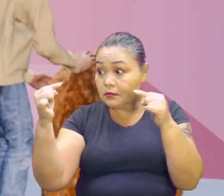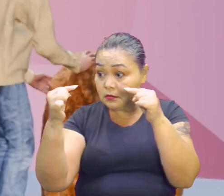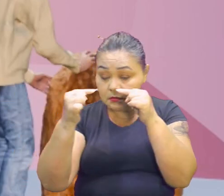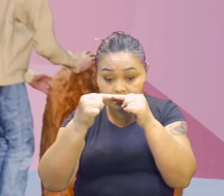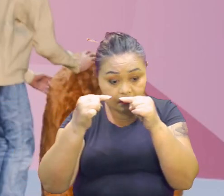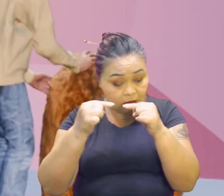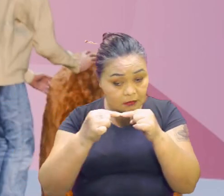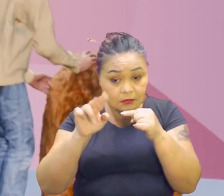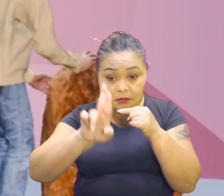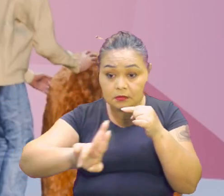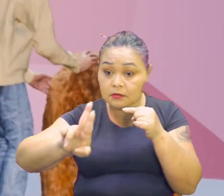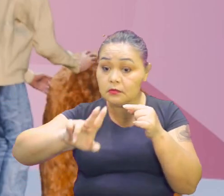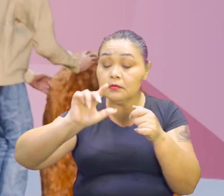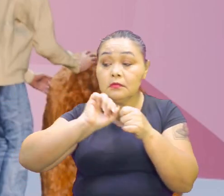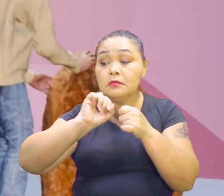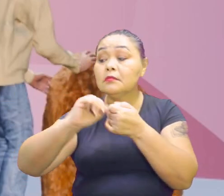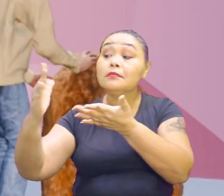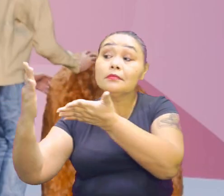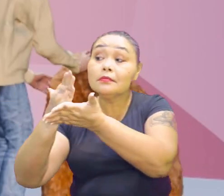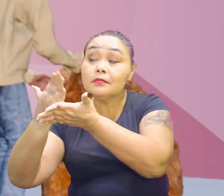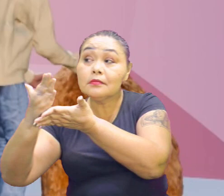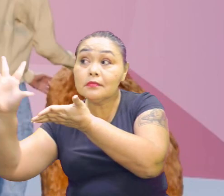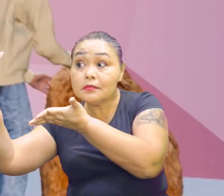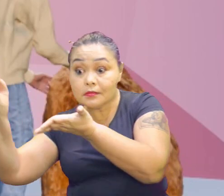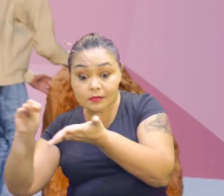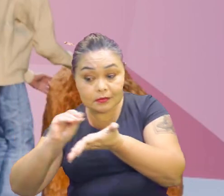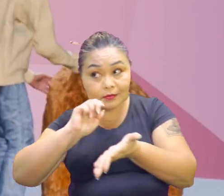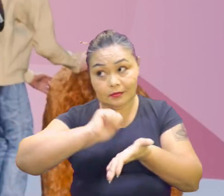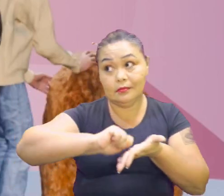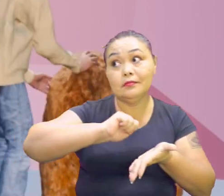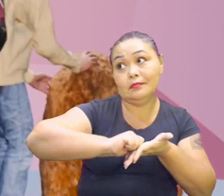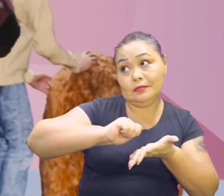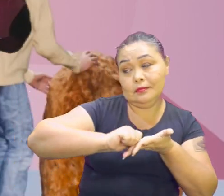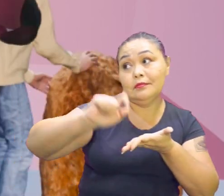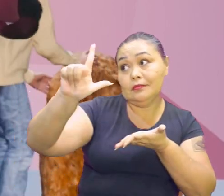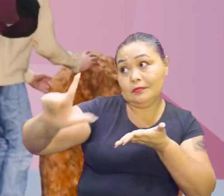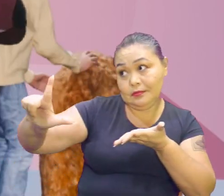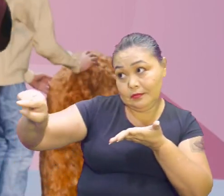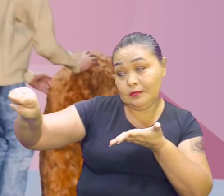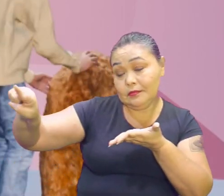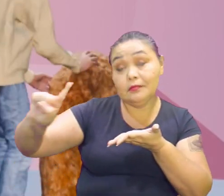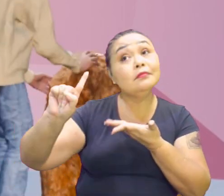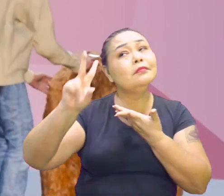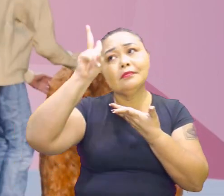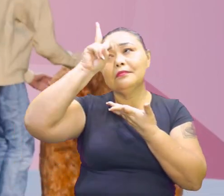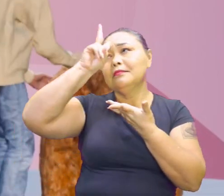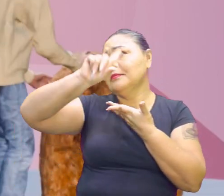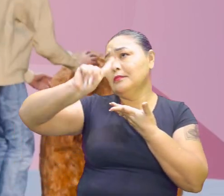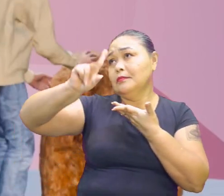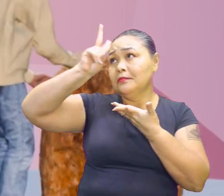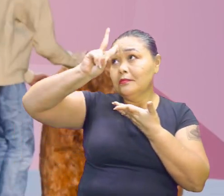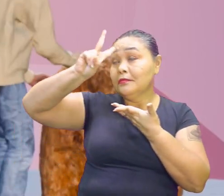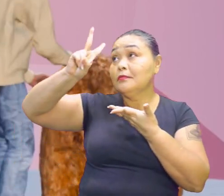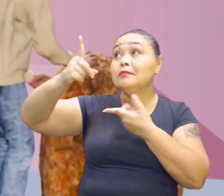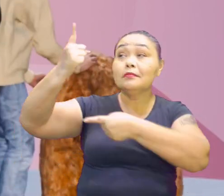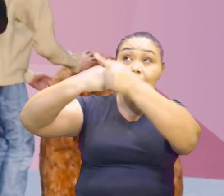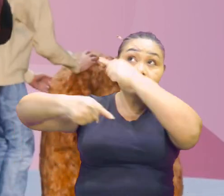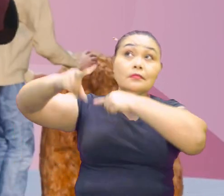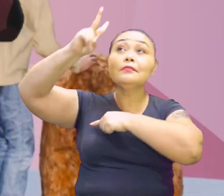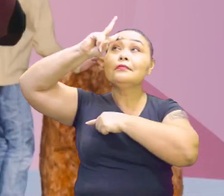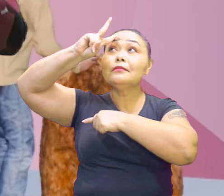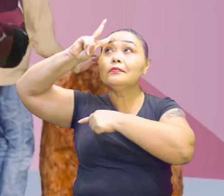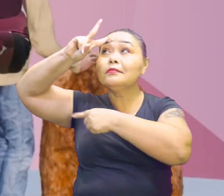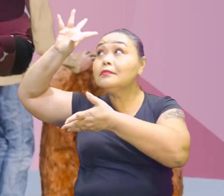referência, eu vou usar lá uma obra da literatura, ou então não, eu quero trabalhar lá com a história. Posso voltar